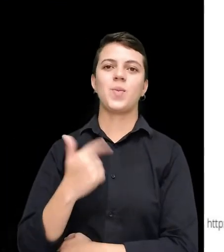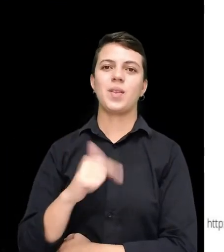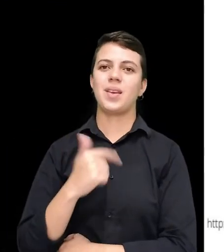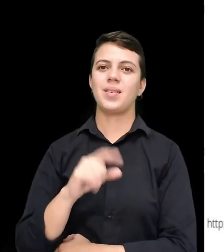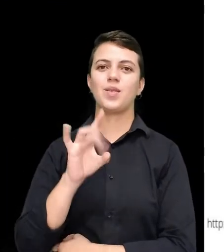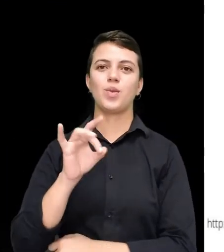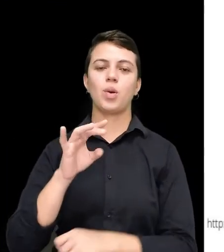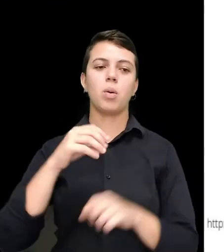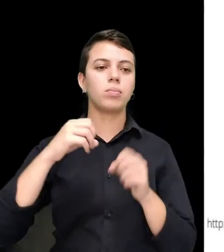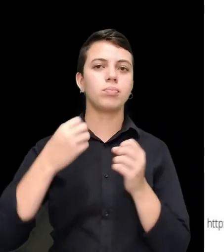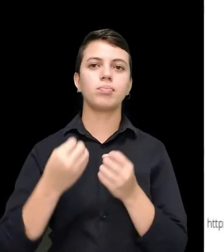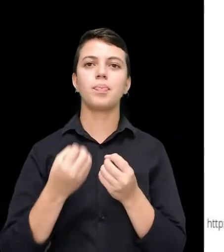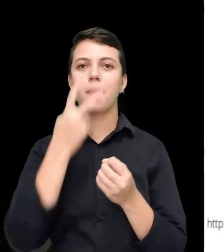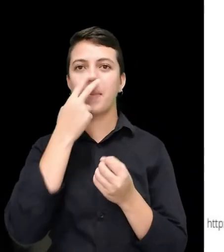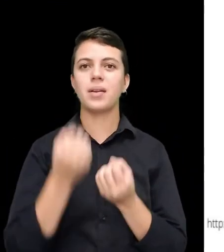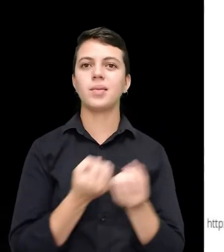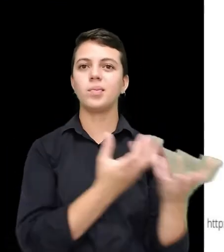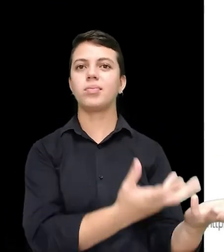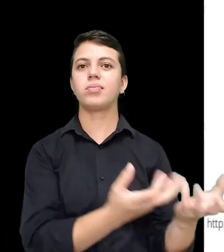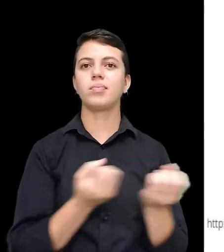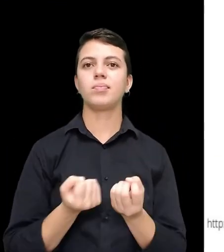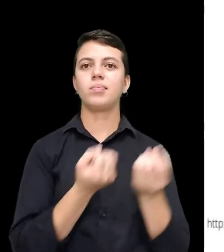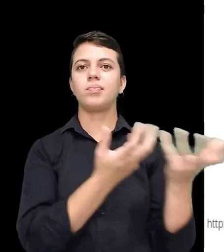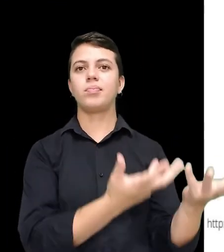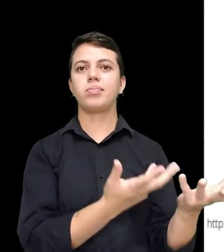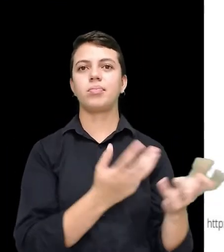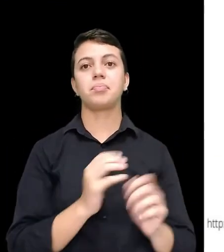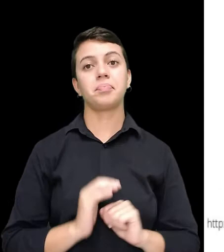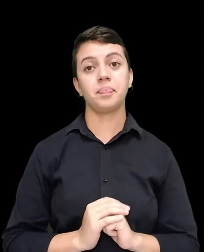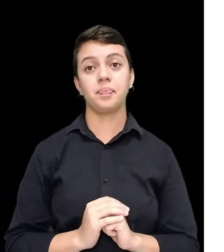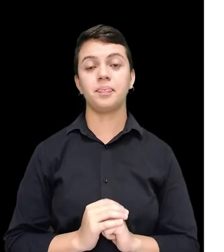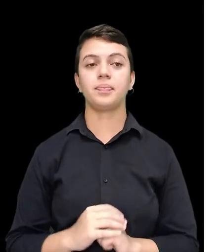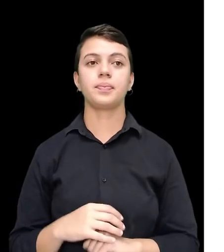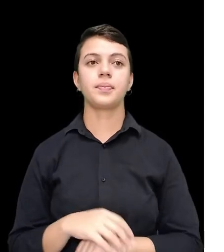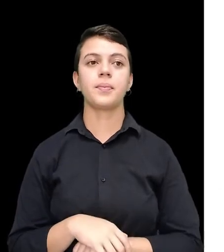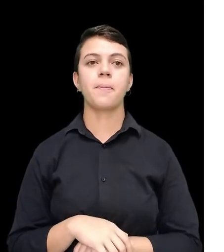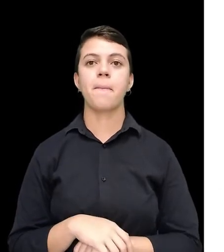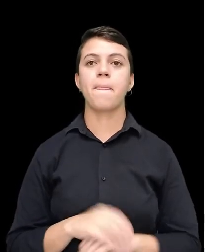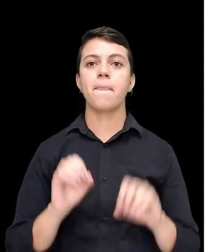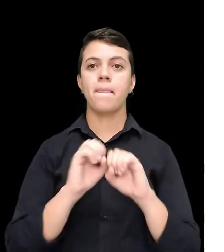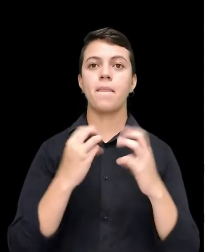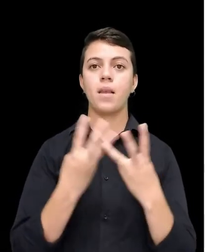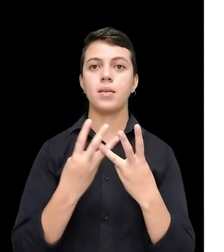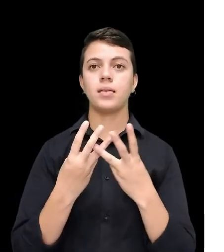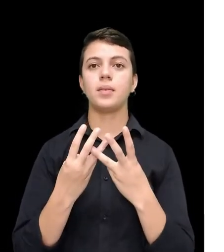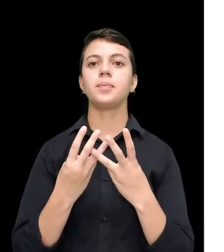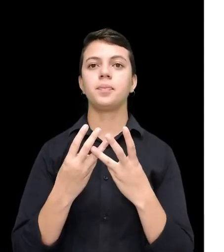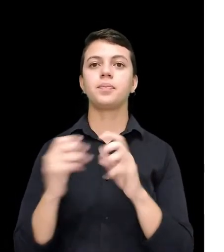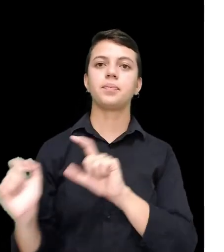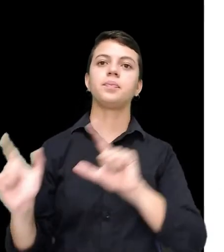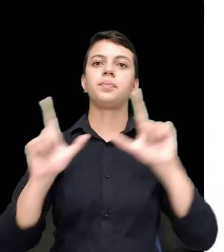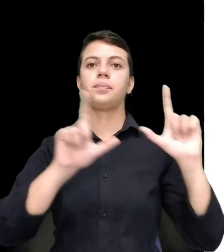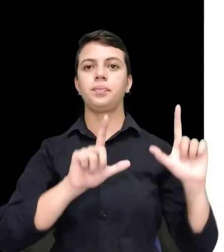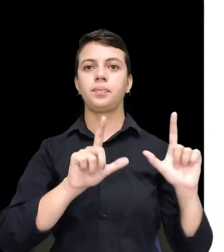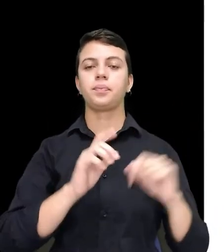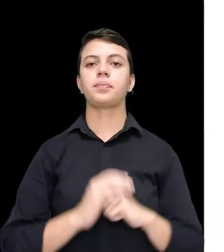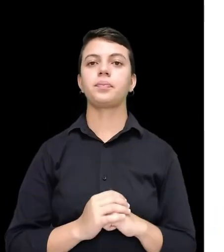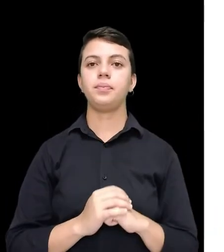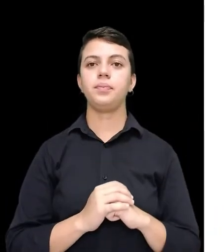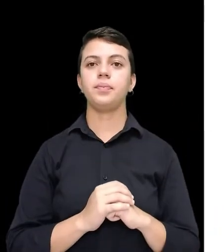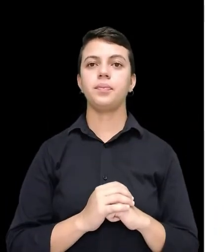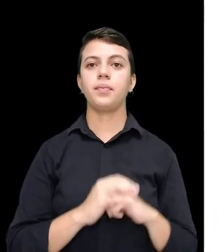aí na sociedade, de forma passiva. Caminhando aqui para a tendência